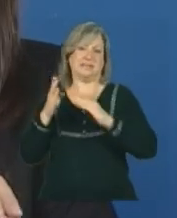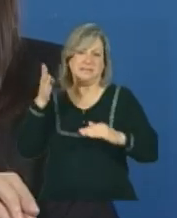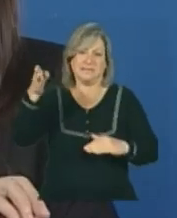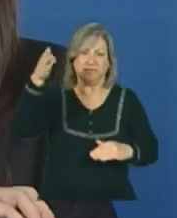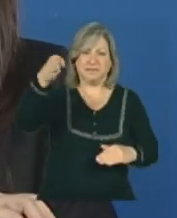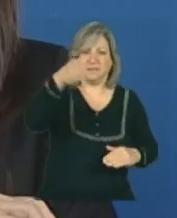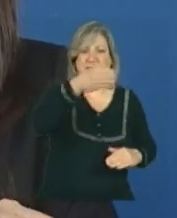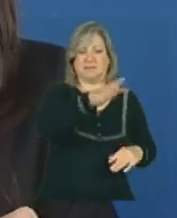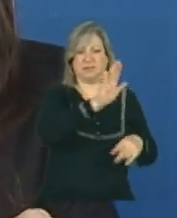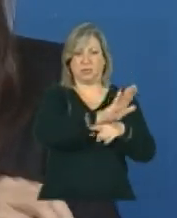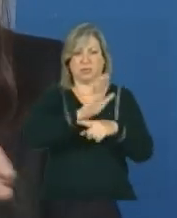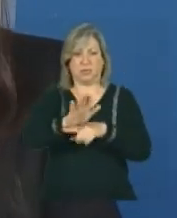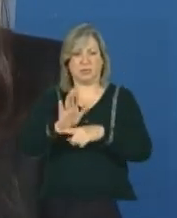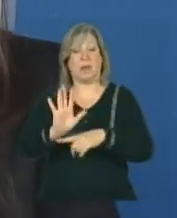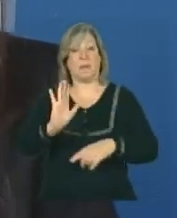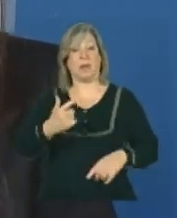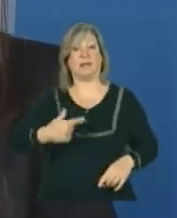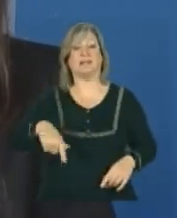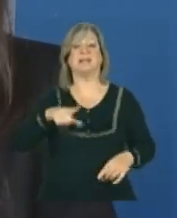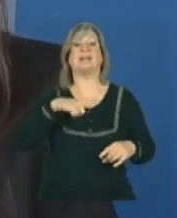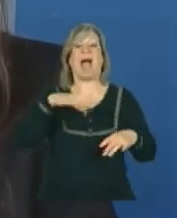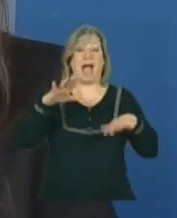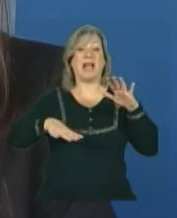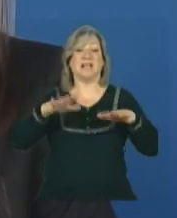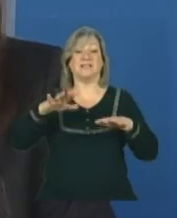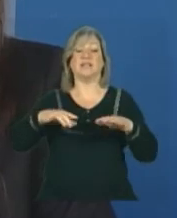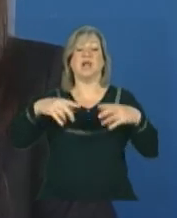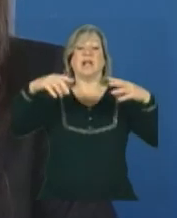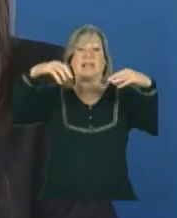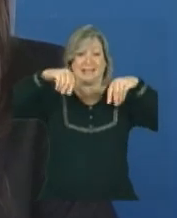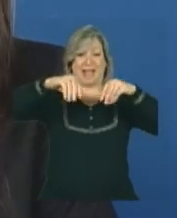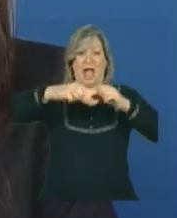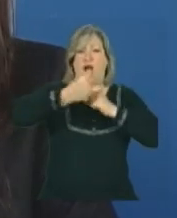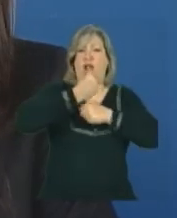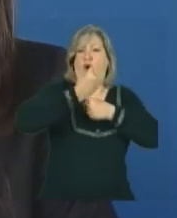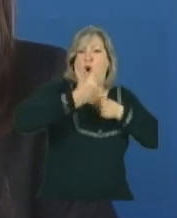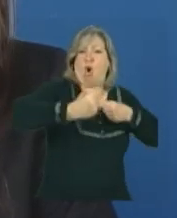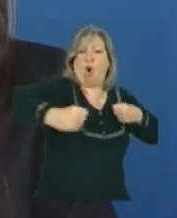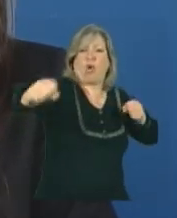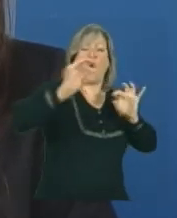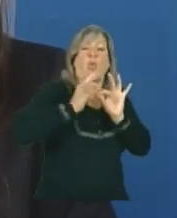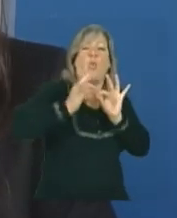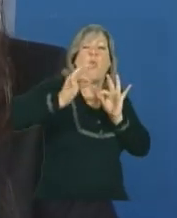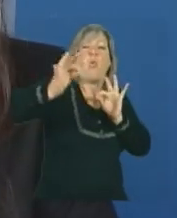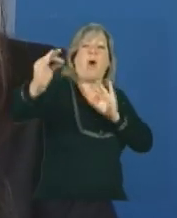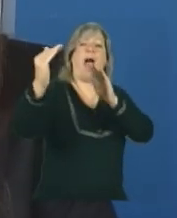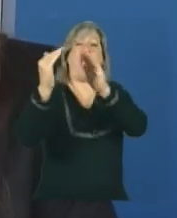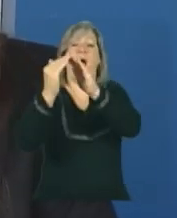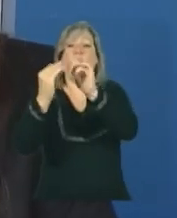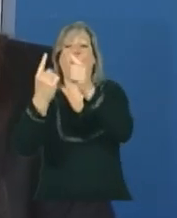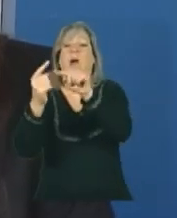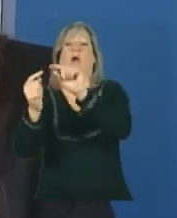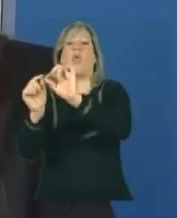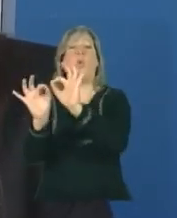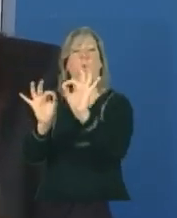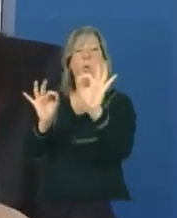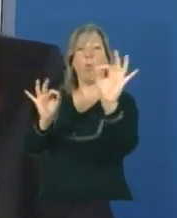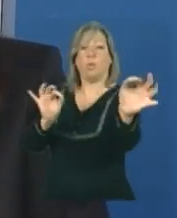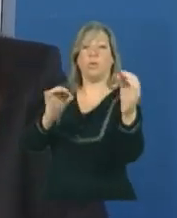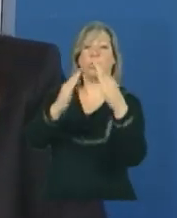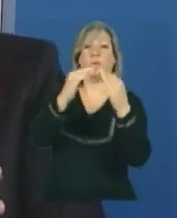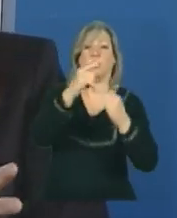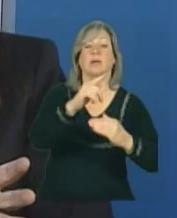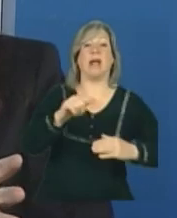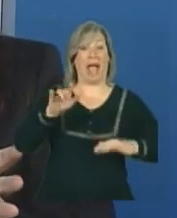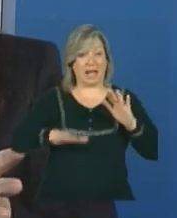pobres, mas que estão dispersas em territórios grandes, então, por exemplo, locais onde a gente tem o CRAS instalado,